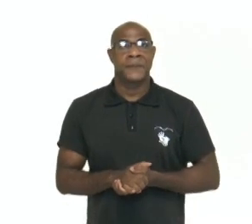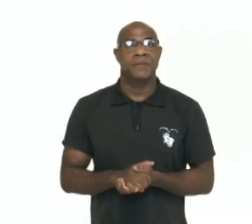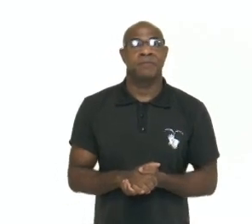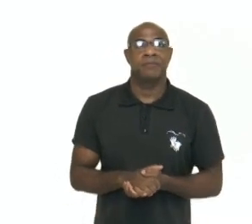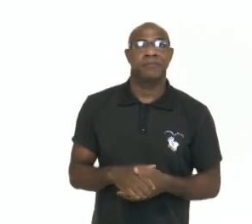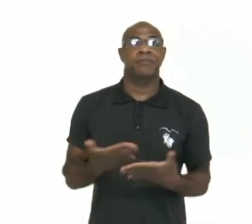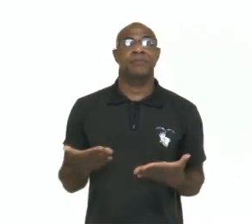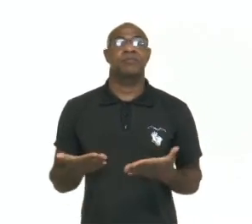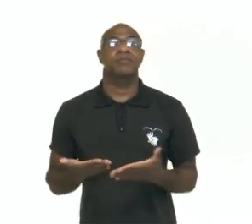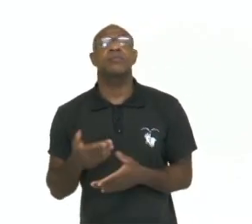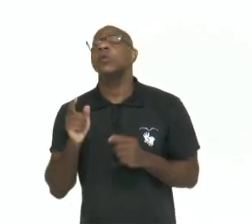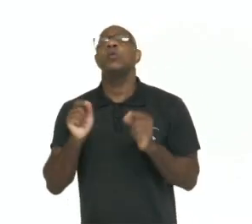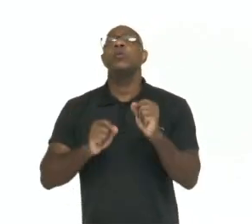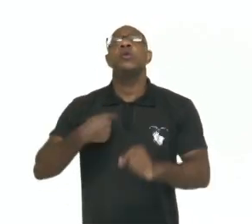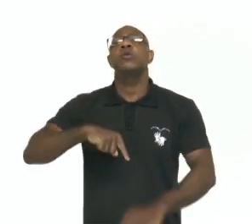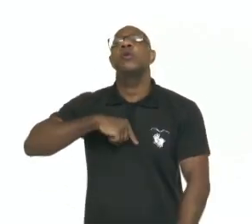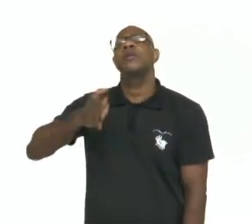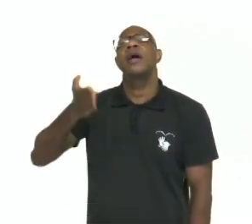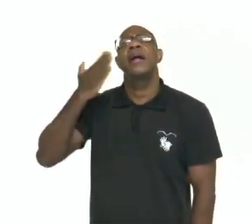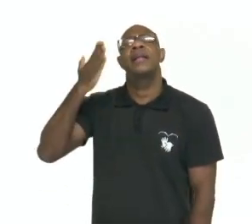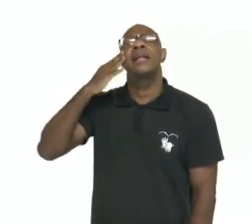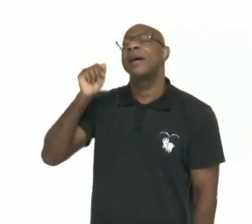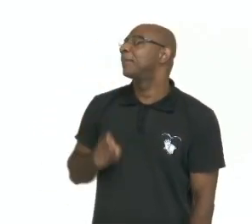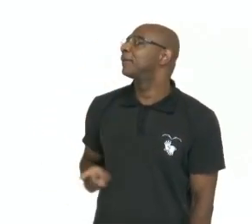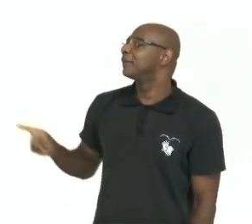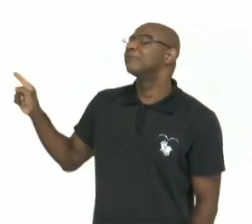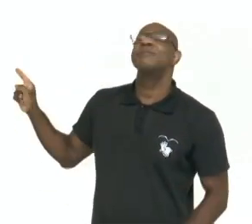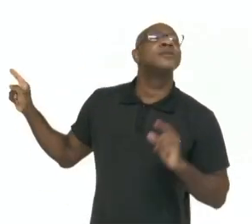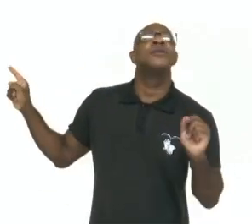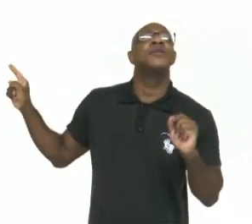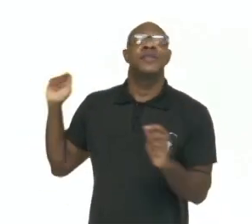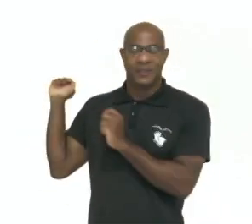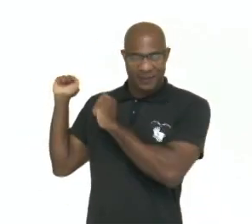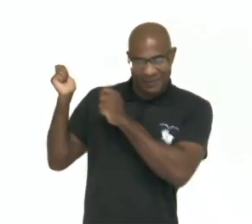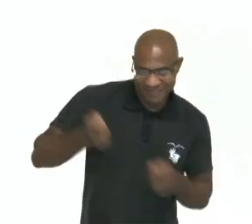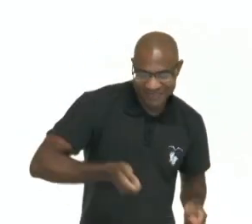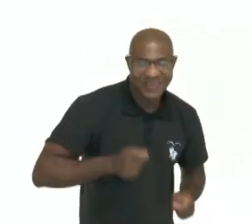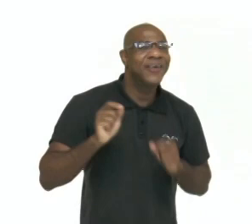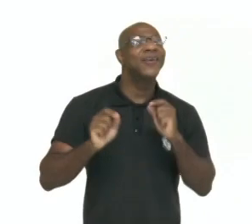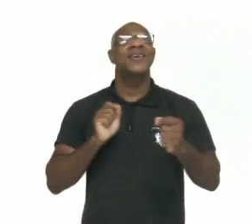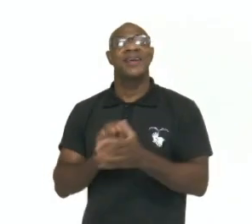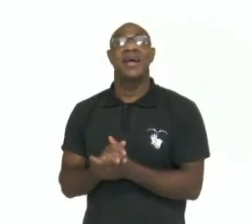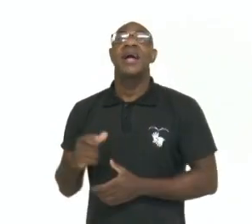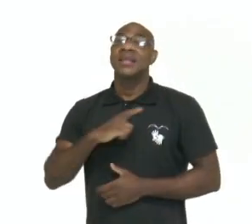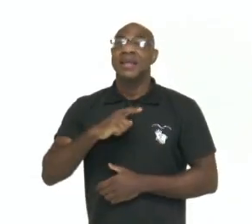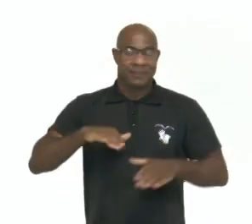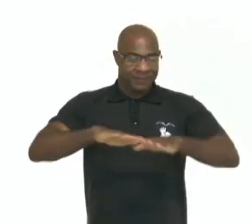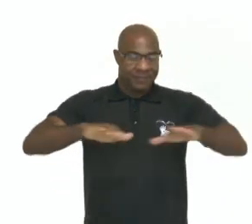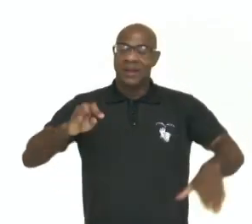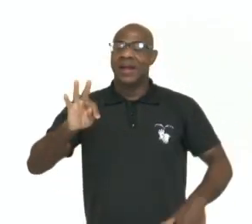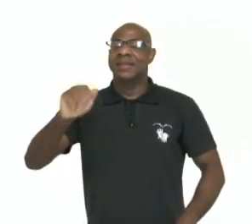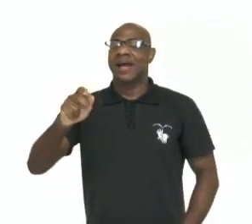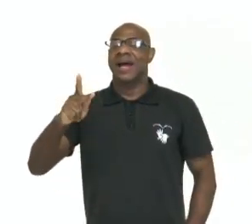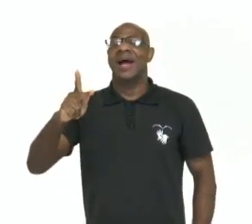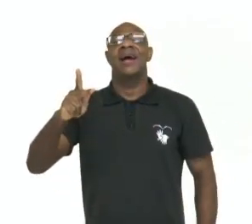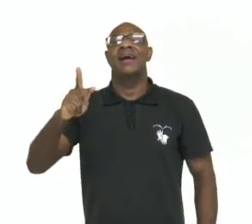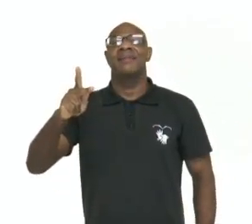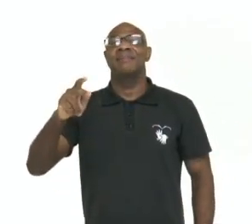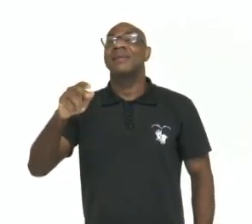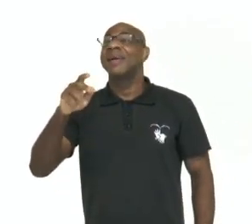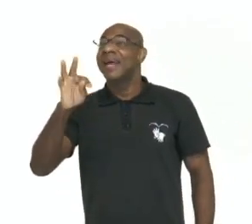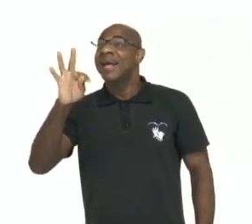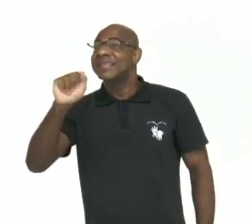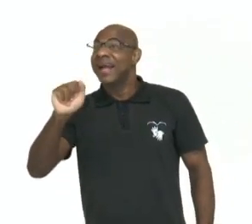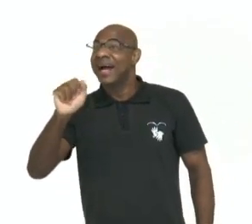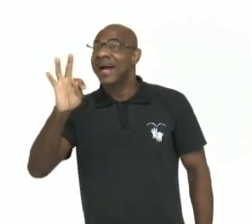Então, o que a gente já sabe sobre o judô, né? Nós sabemos que existe um tatame. O tatame, ele